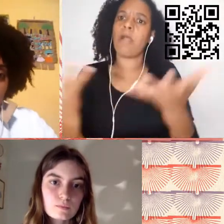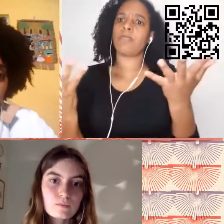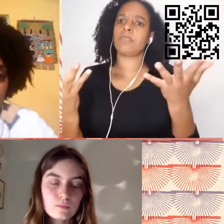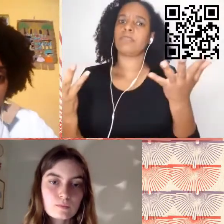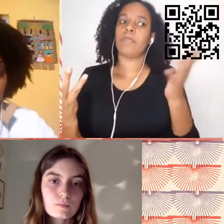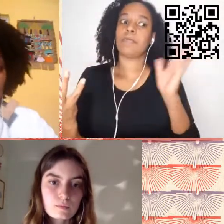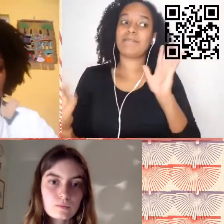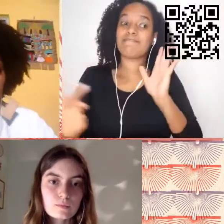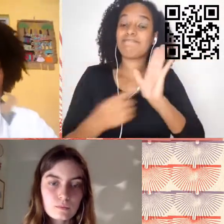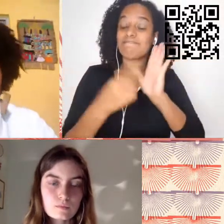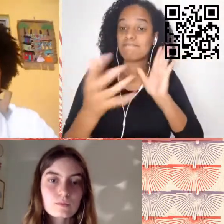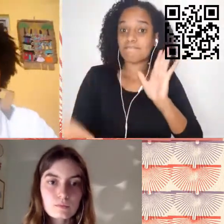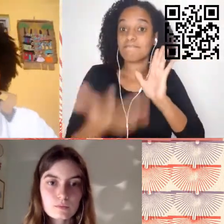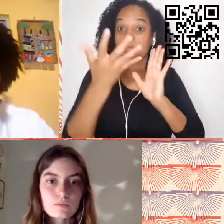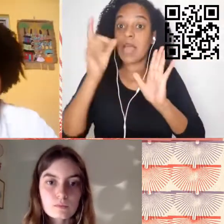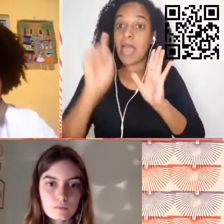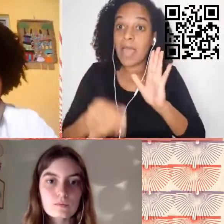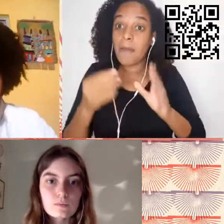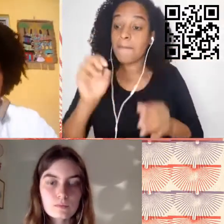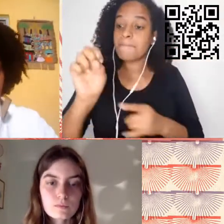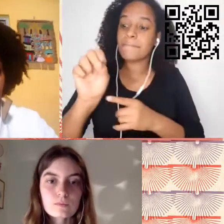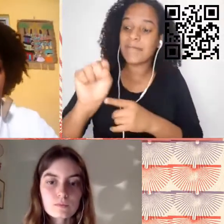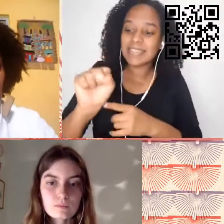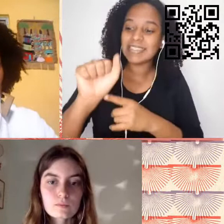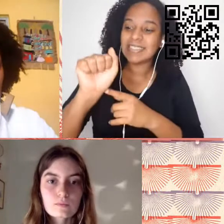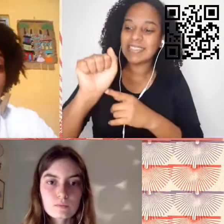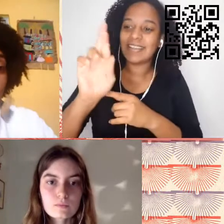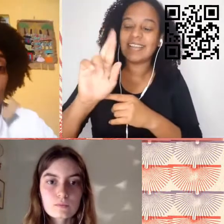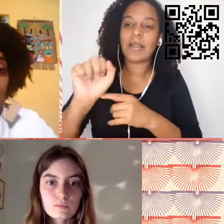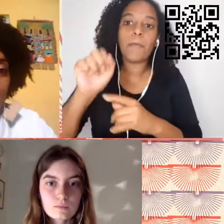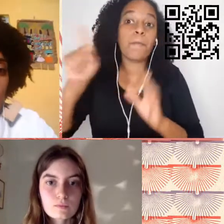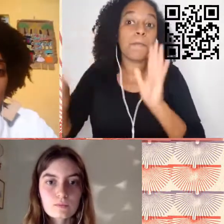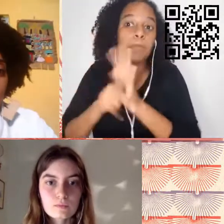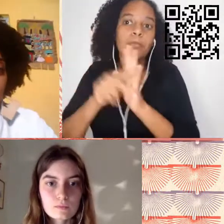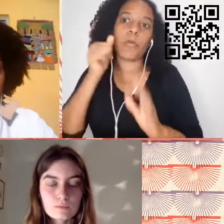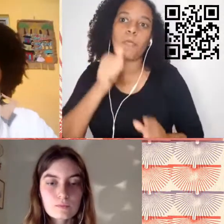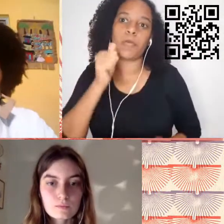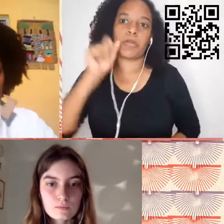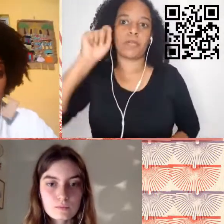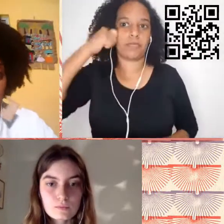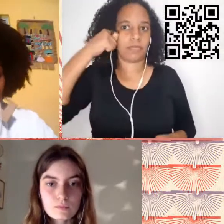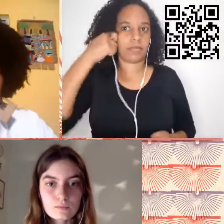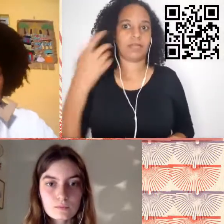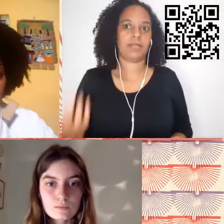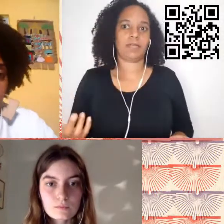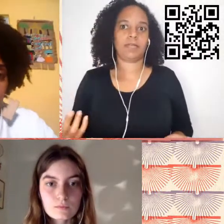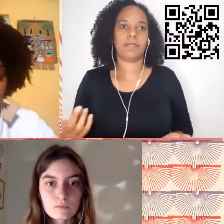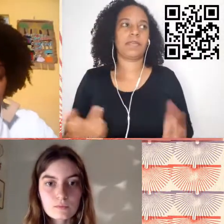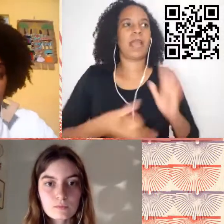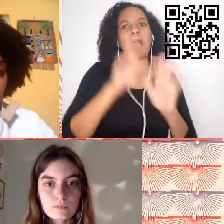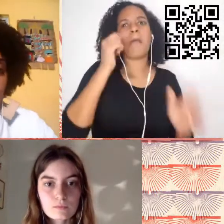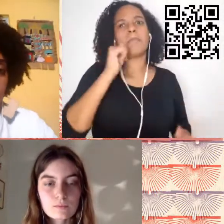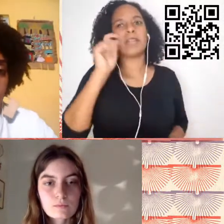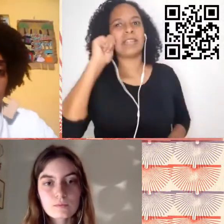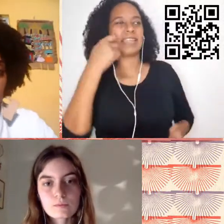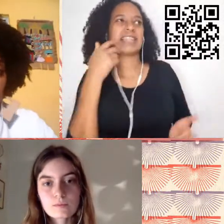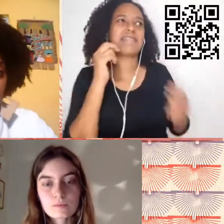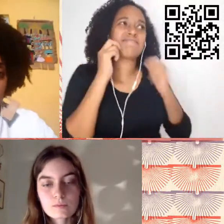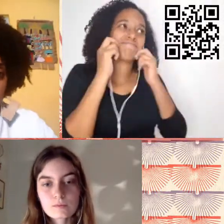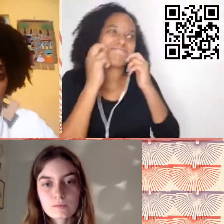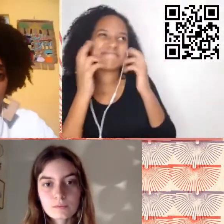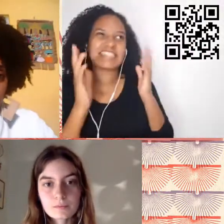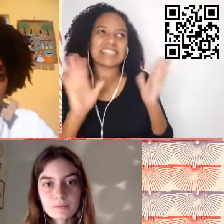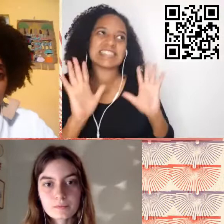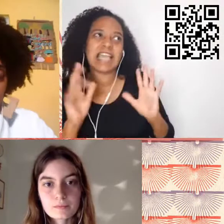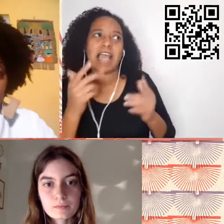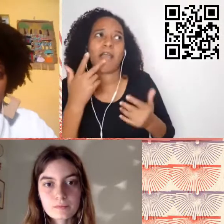marco. É um sarau de mulheres pretas, né? Então, para que as mulheres pretas que tinham vergonha ou por alguma questão não conseguiam